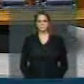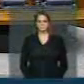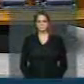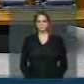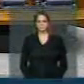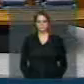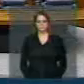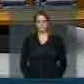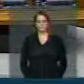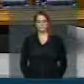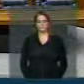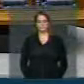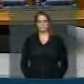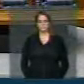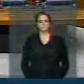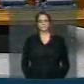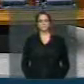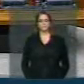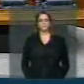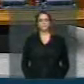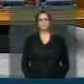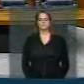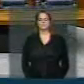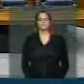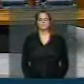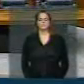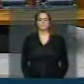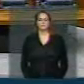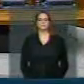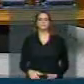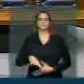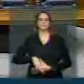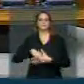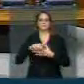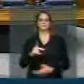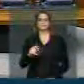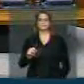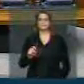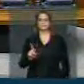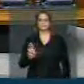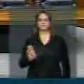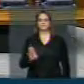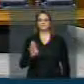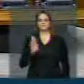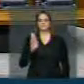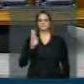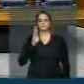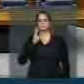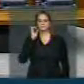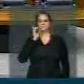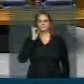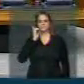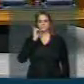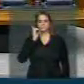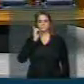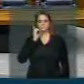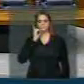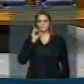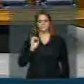Para uma comunicação de liderança, pela liderança do PSDB, concede a palavra ao ilustre